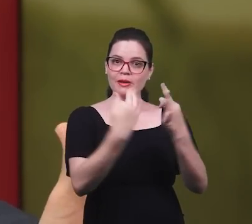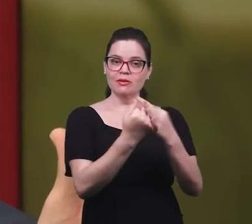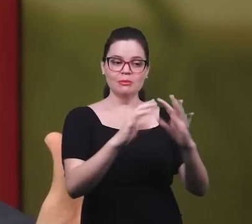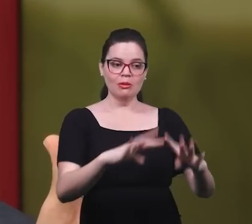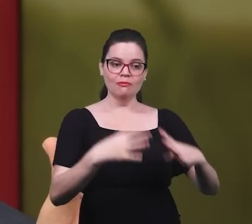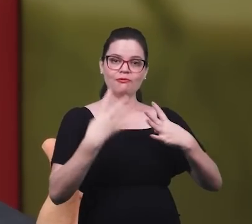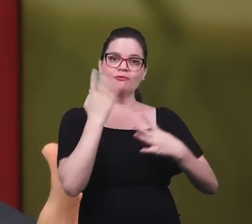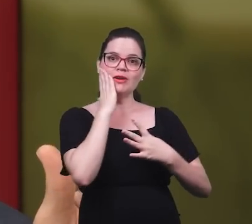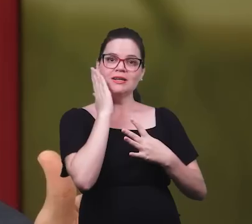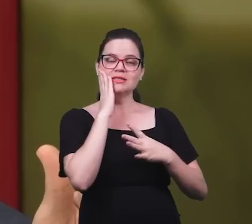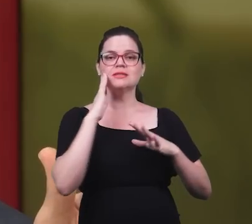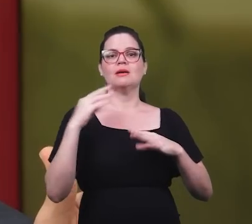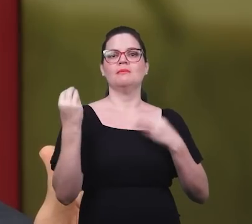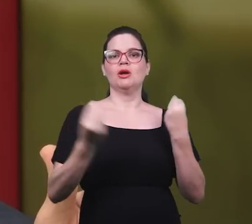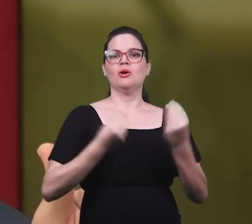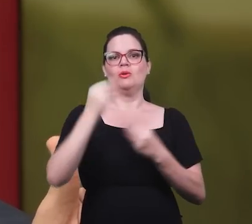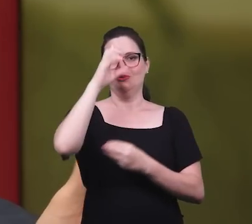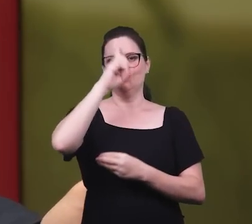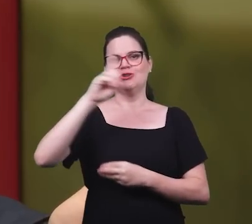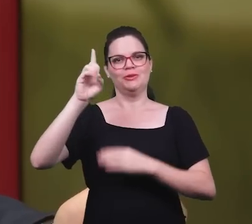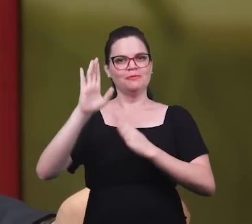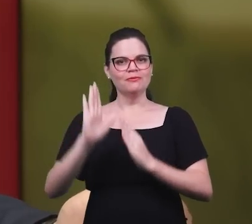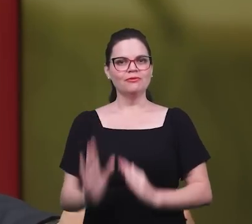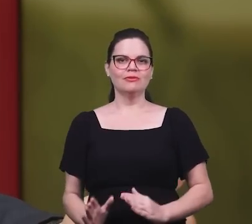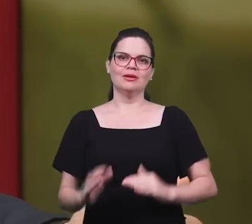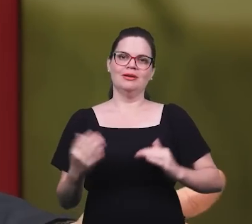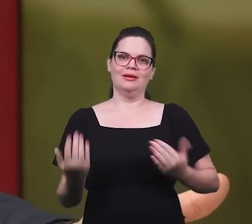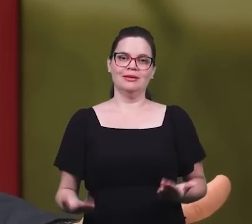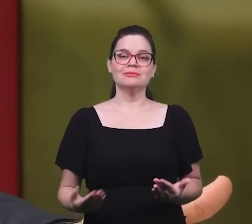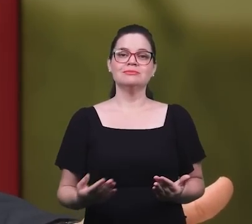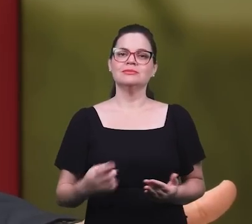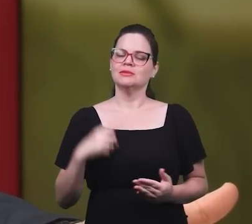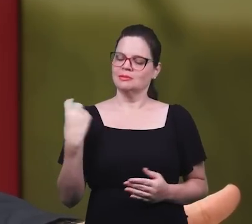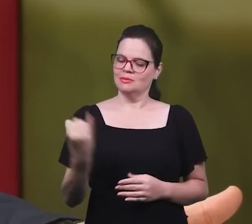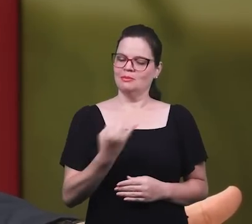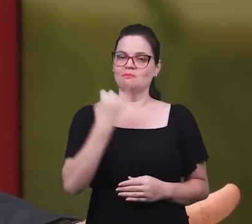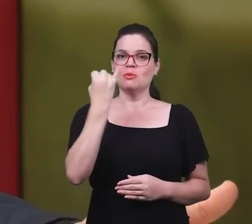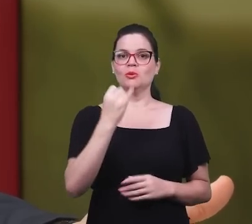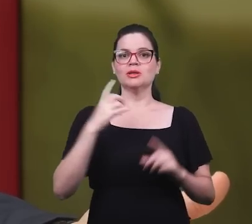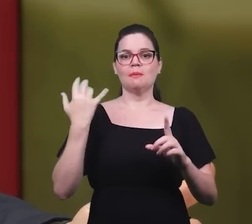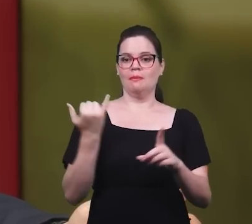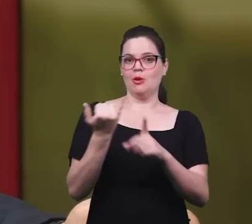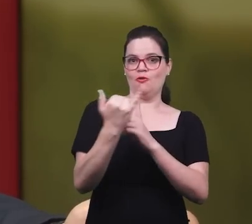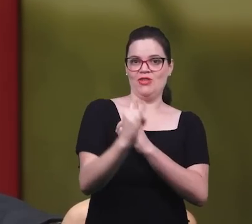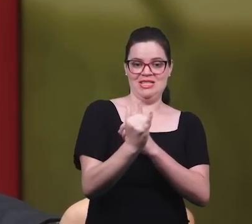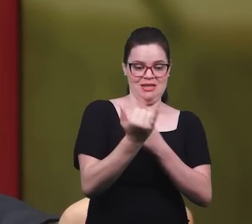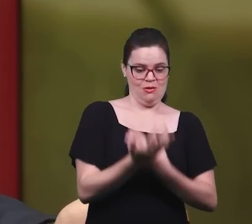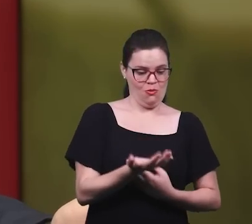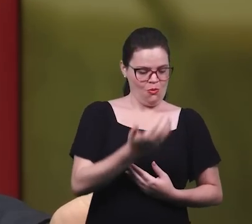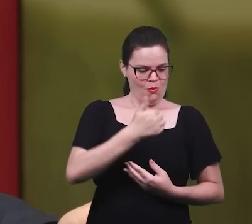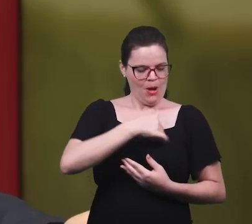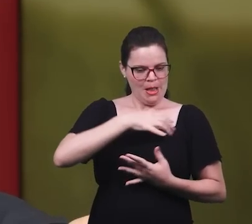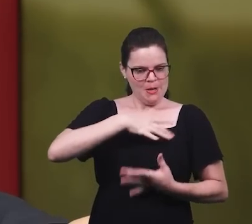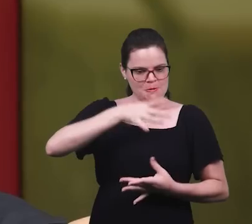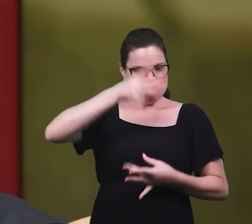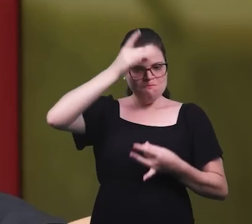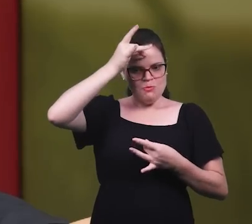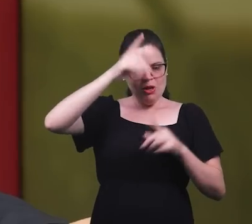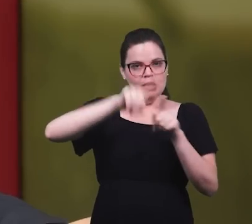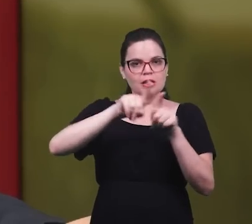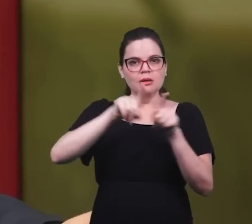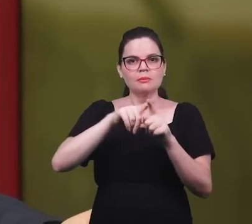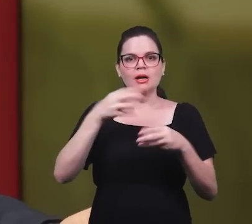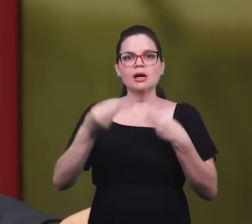cumpriu, Deus mostrando que ele é fiel. Então a importância de guardar a profecia e preservar a profecia, alimentando a